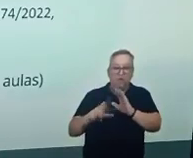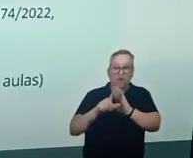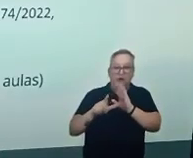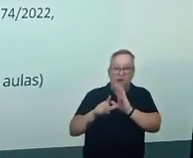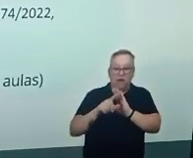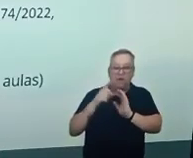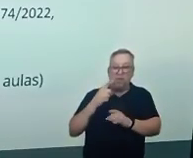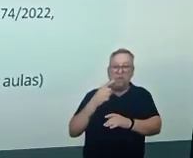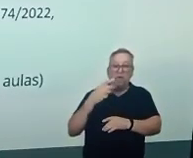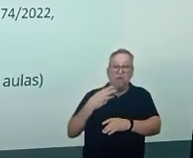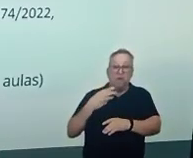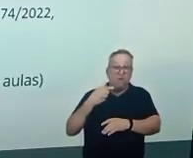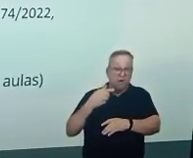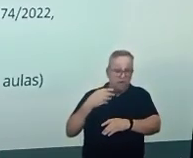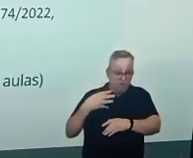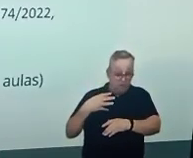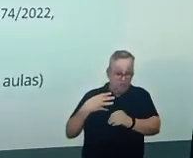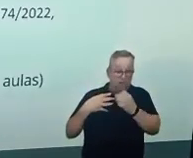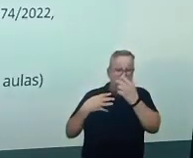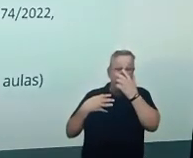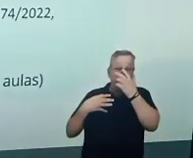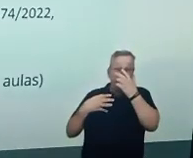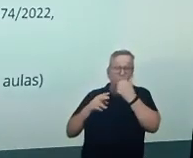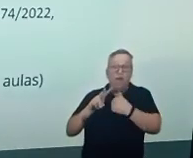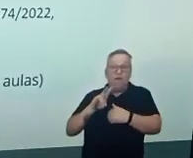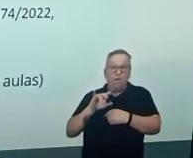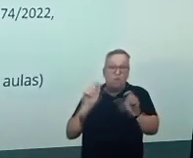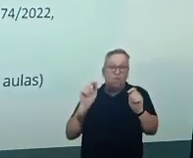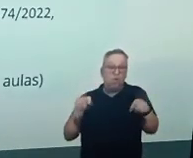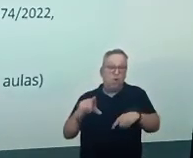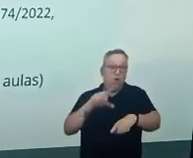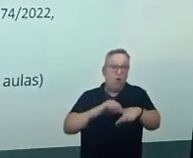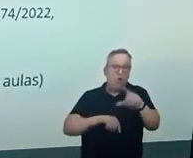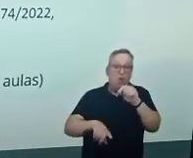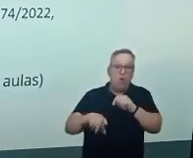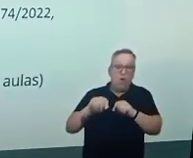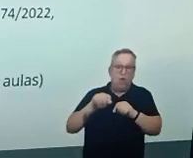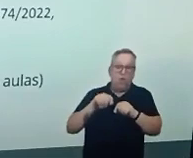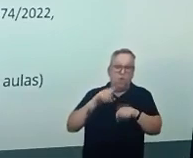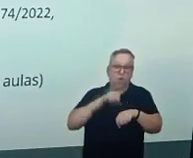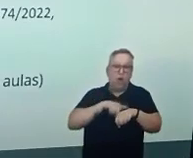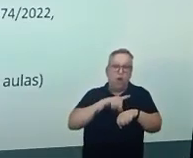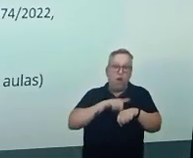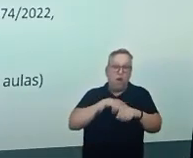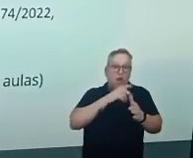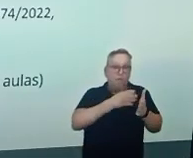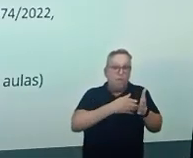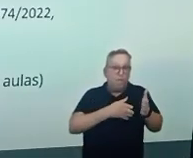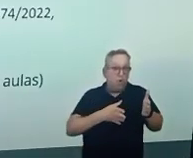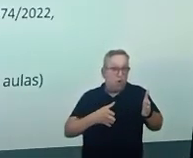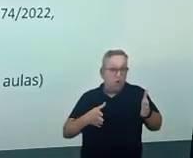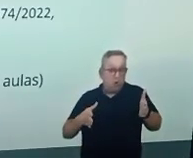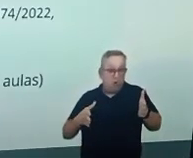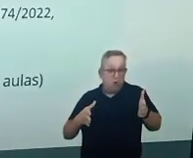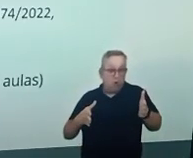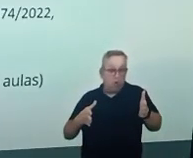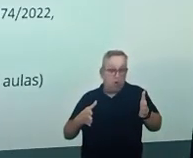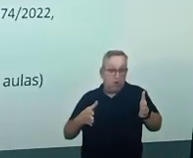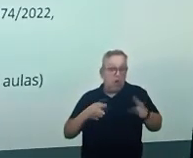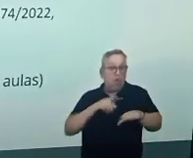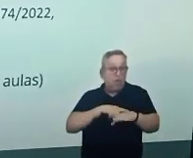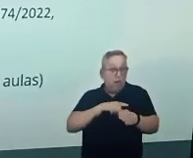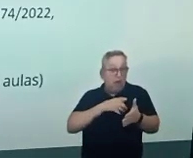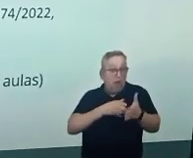Complementar 1374, ele vai poder optar por jornada, tá bom? Então, os docentes não efetivos